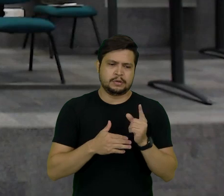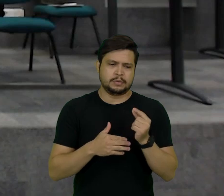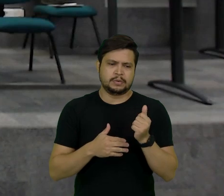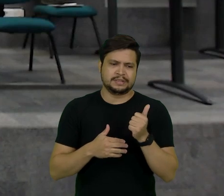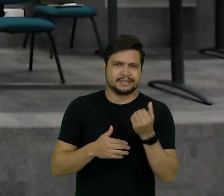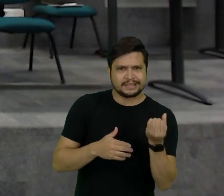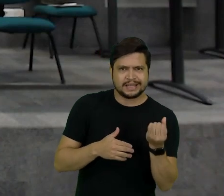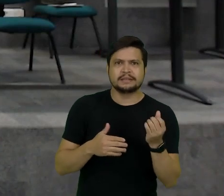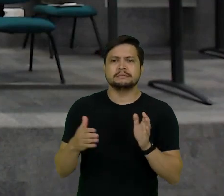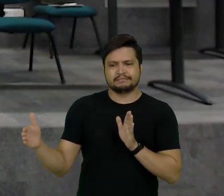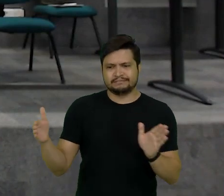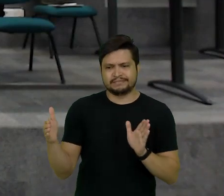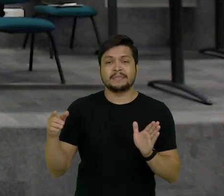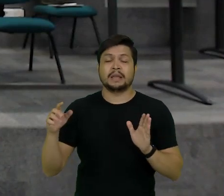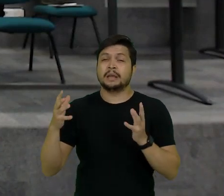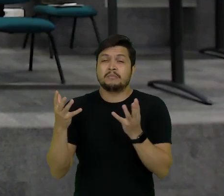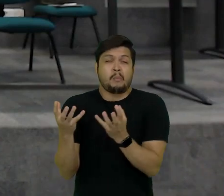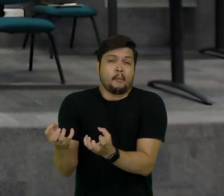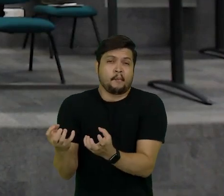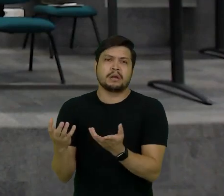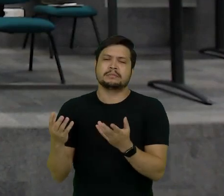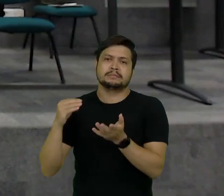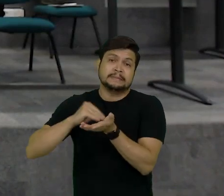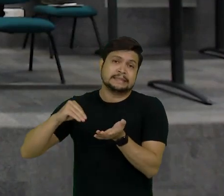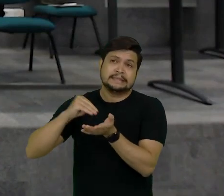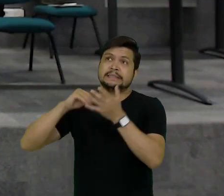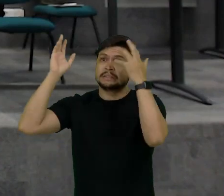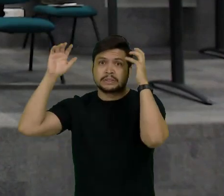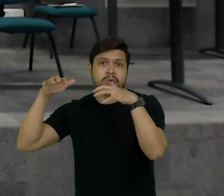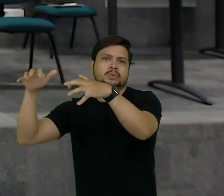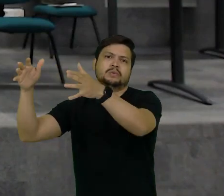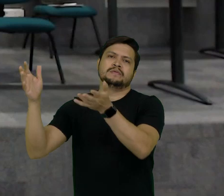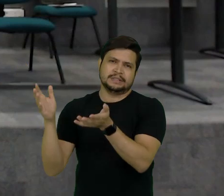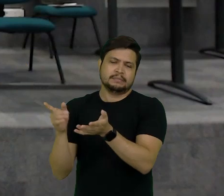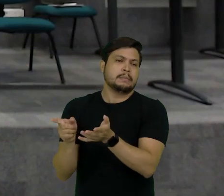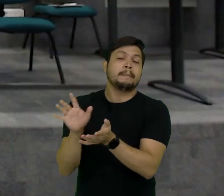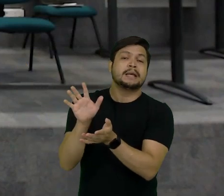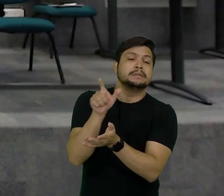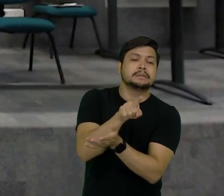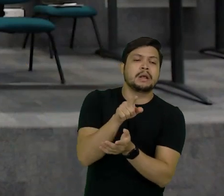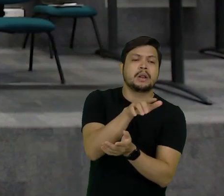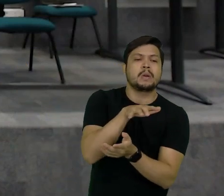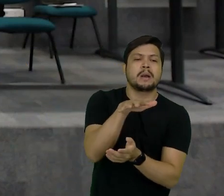grande seca e em regiões muito secas os rebanhos aumentaram. Por que o